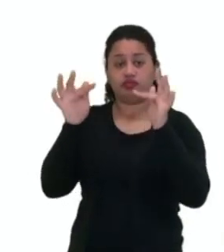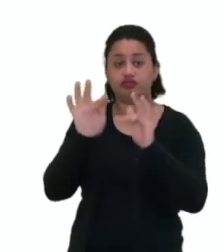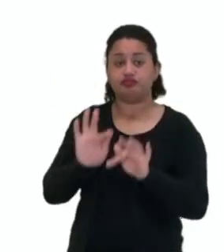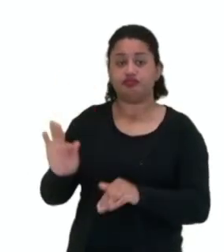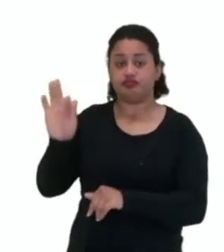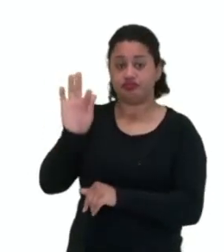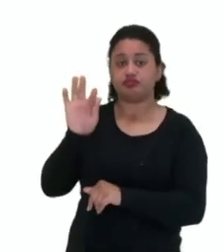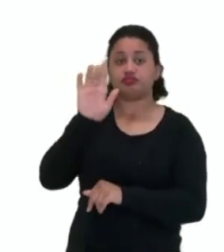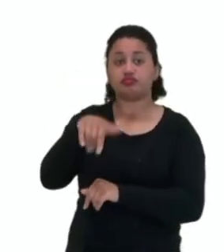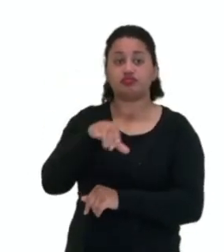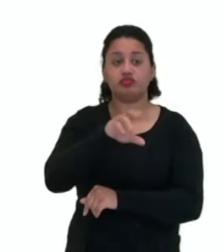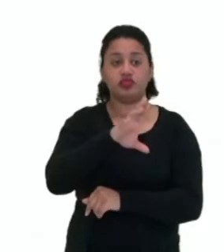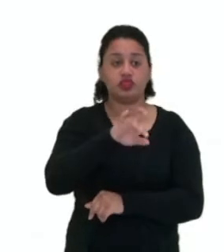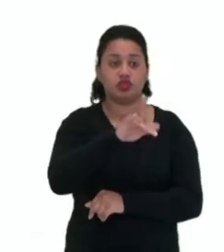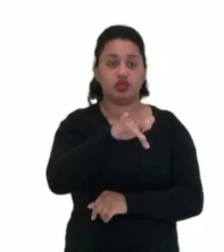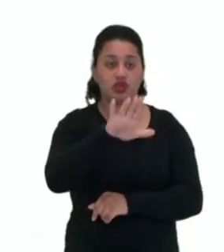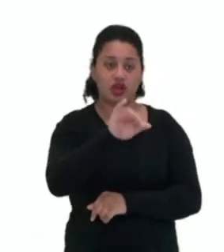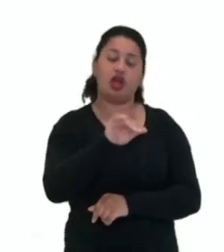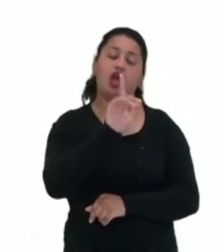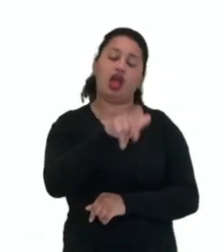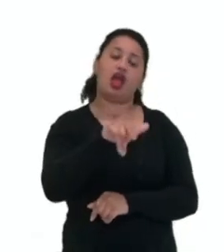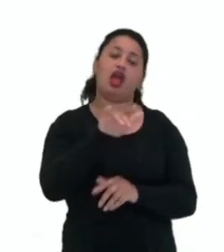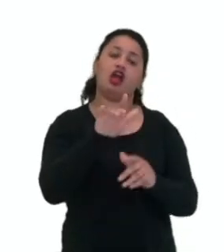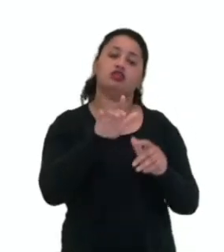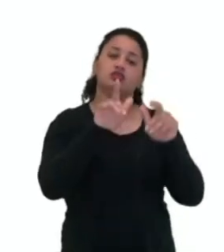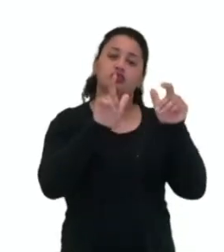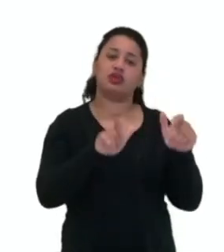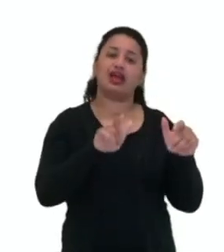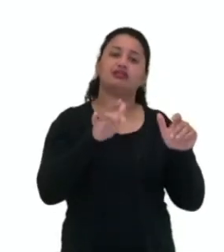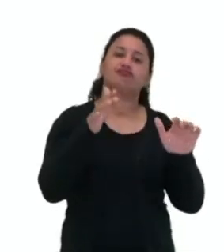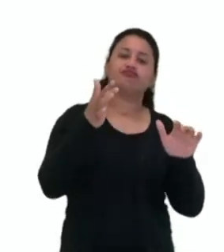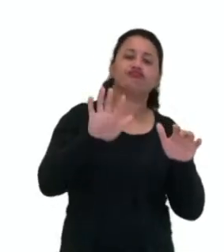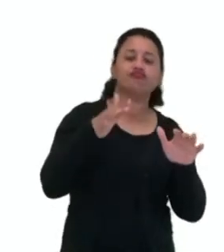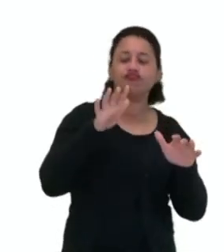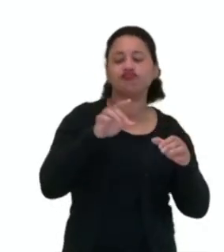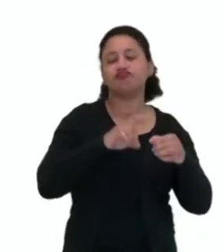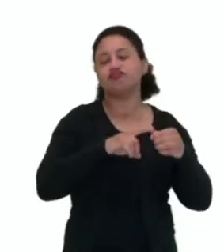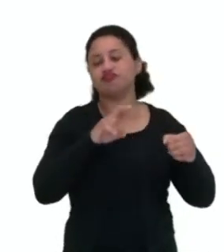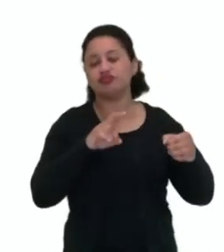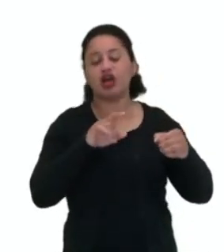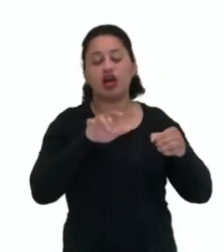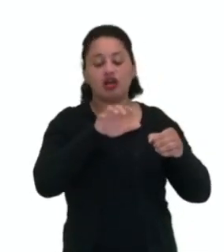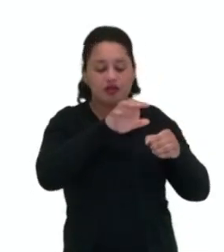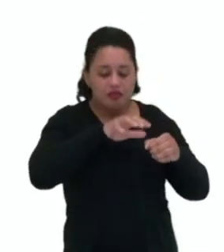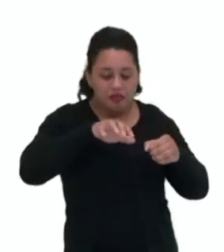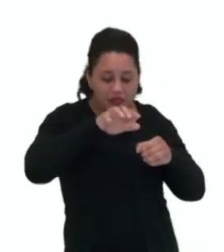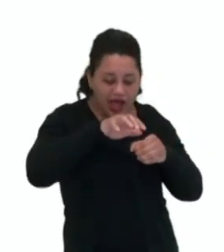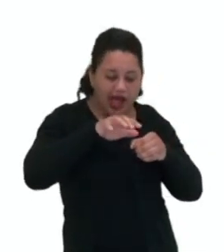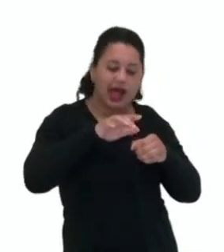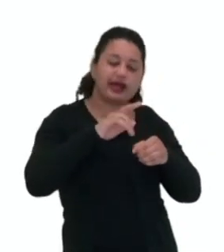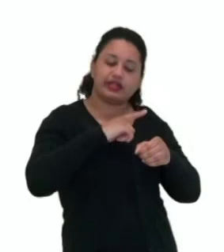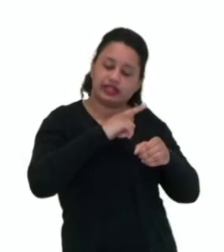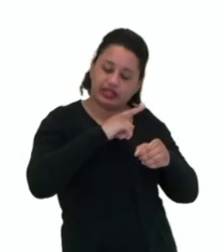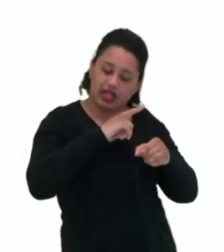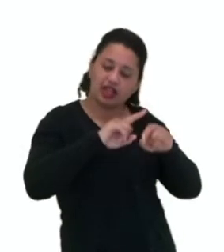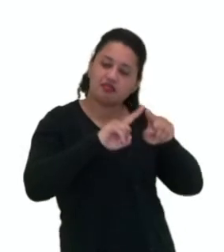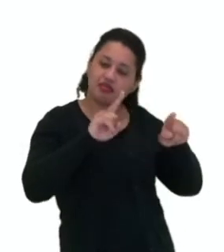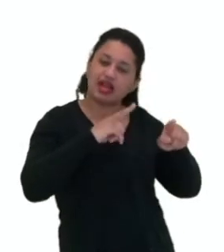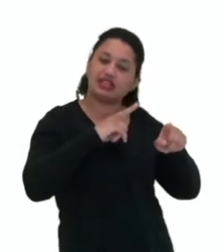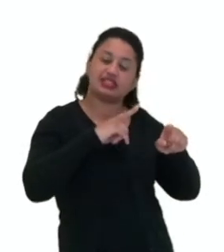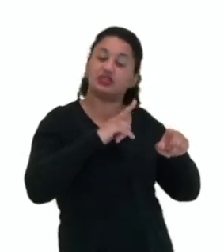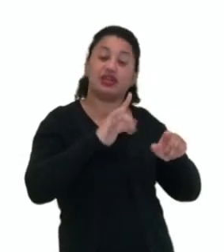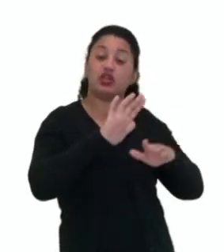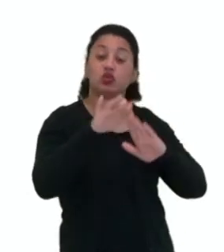uma província semi-autônoma. Província semi-autônoma quer dizer que é uma porção do território com uma certa liberdade.